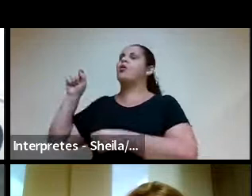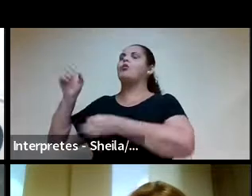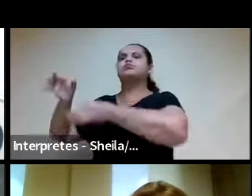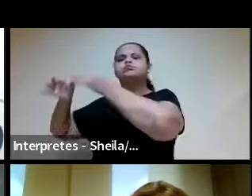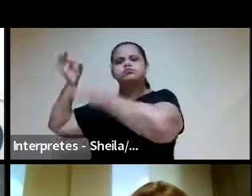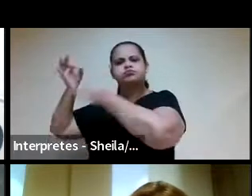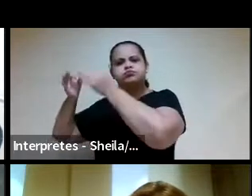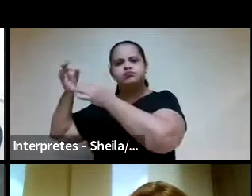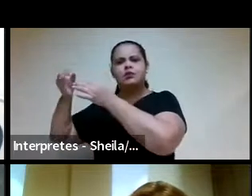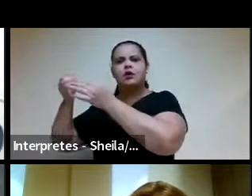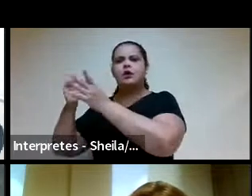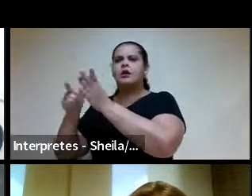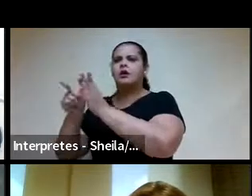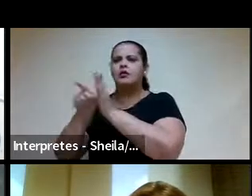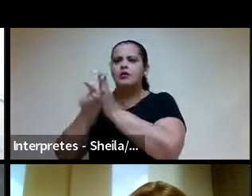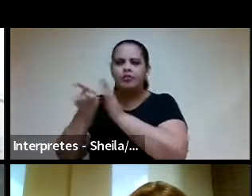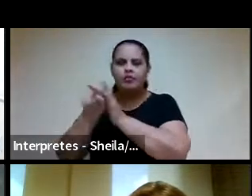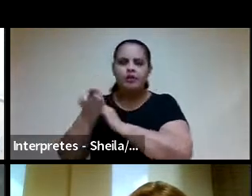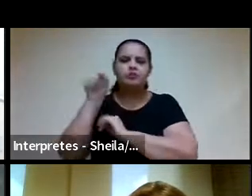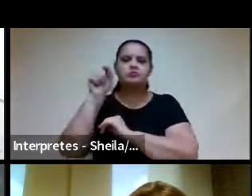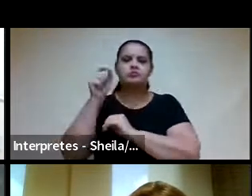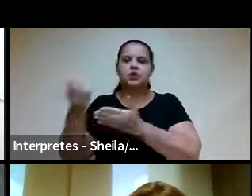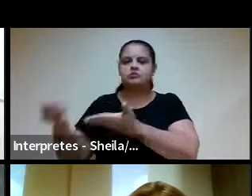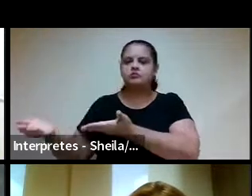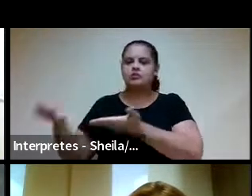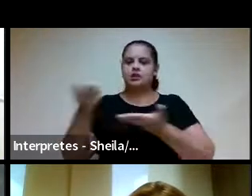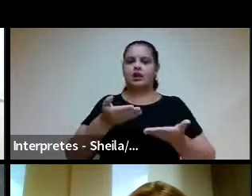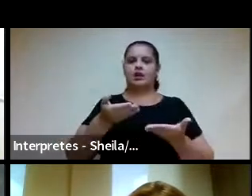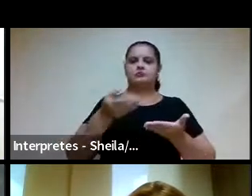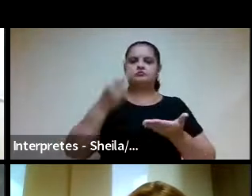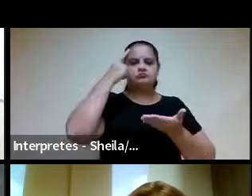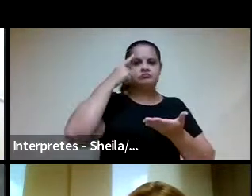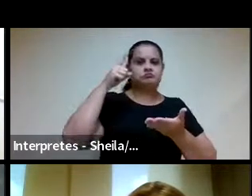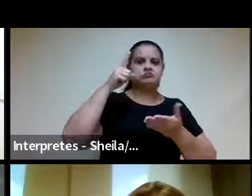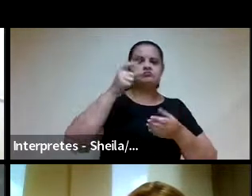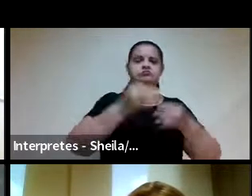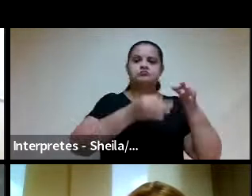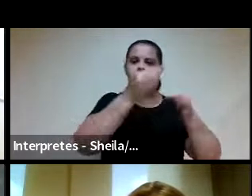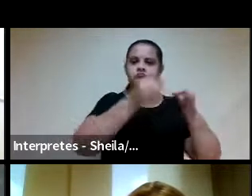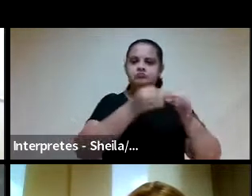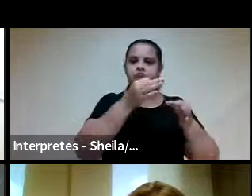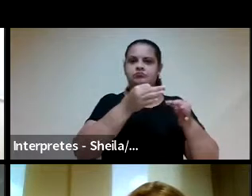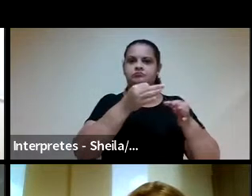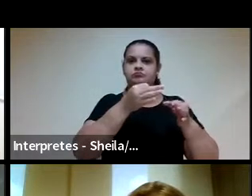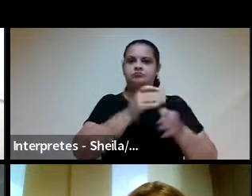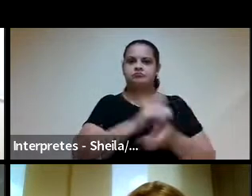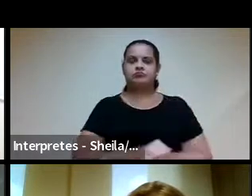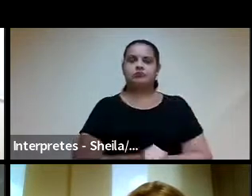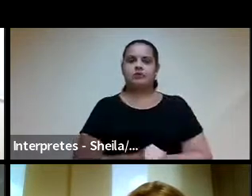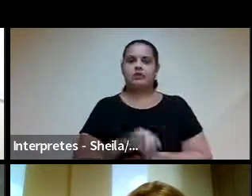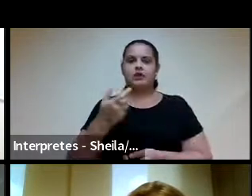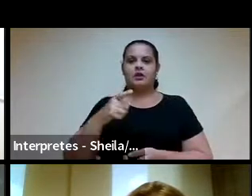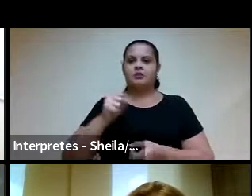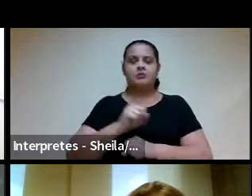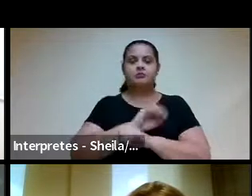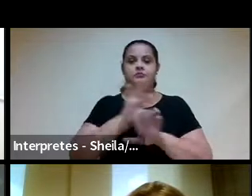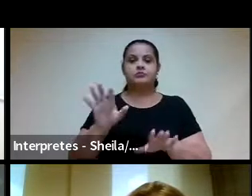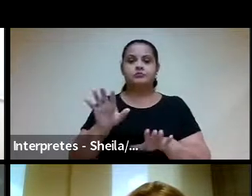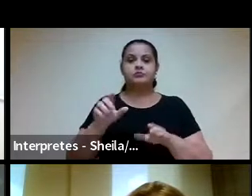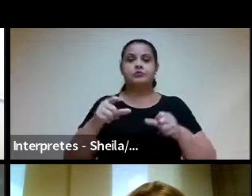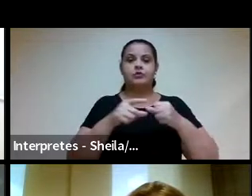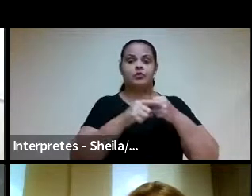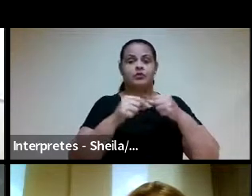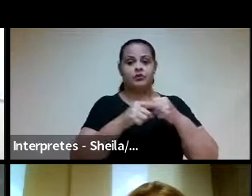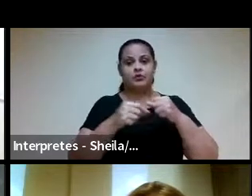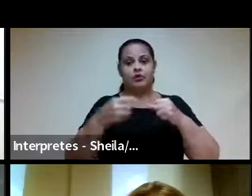que a testemunha comparecesse ao ato. Mesmo assim, não há como se negar a vigência ao que estabelece o artigo 455